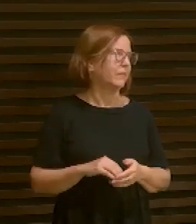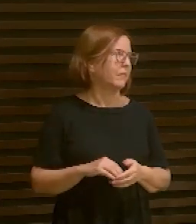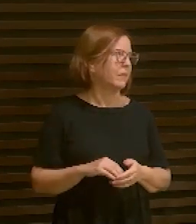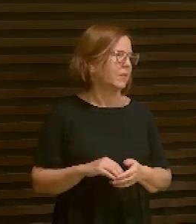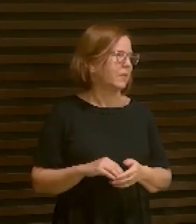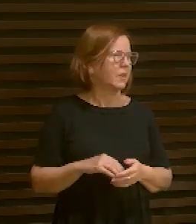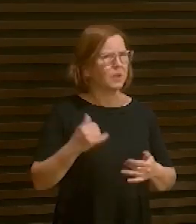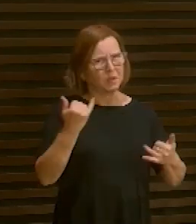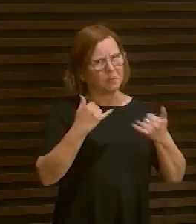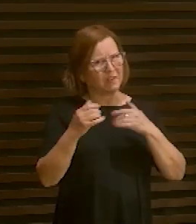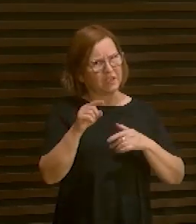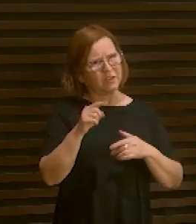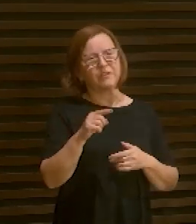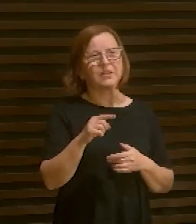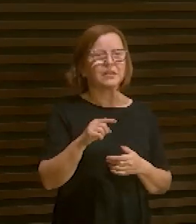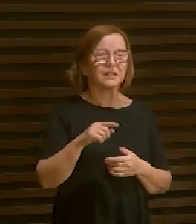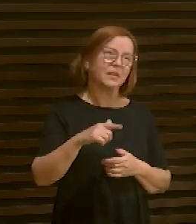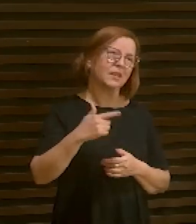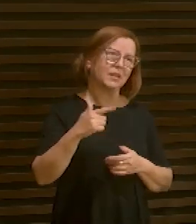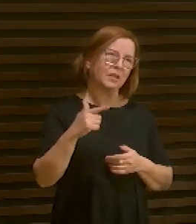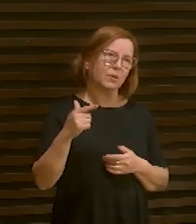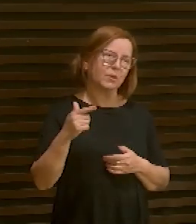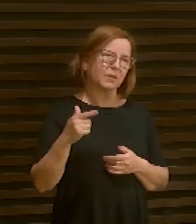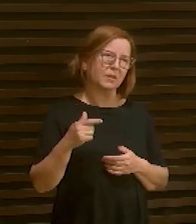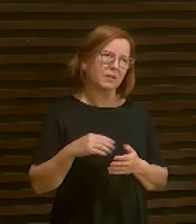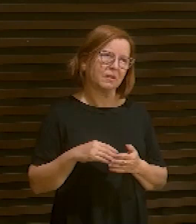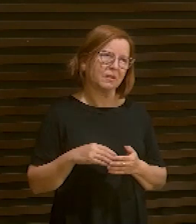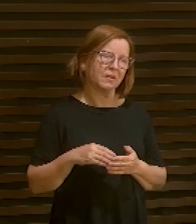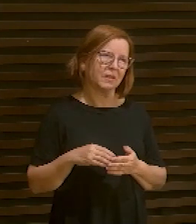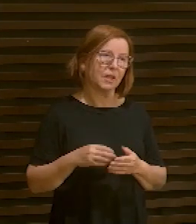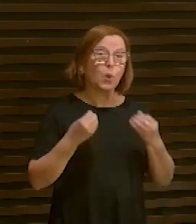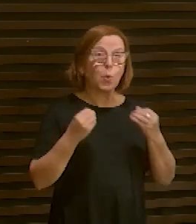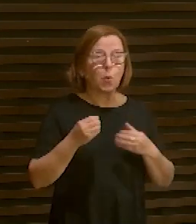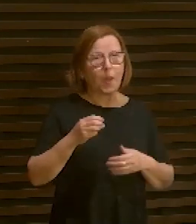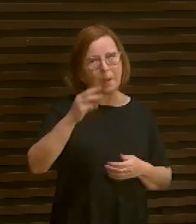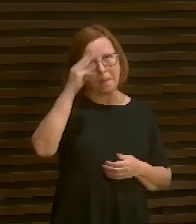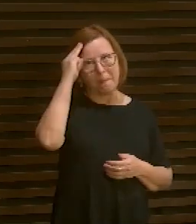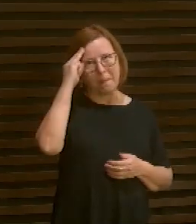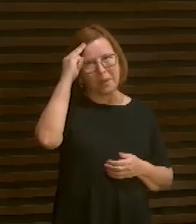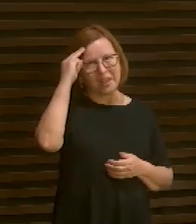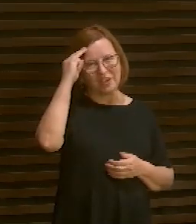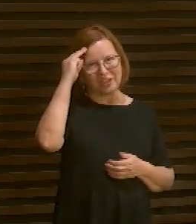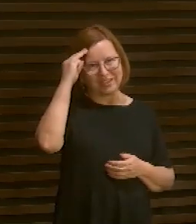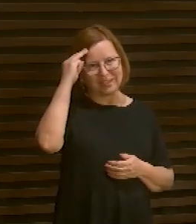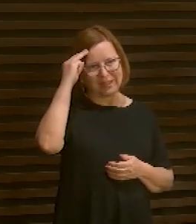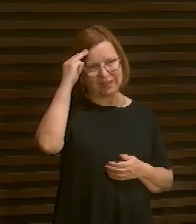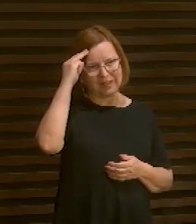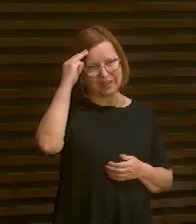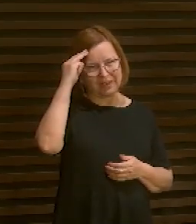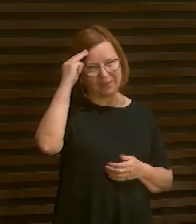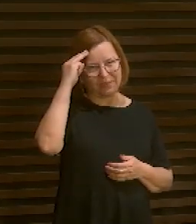tem condições de meditar e de ver o Senhor e de operar